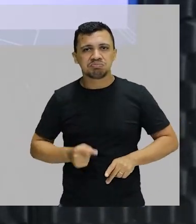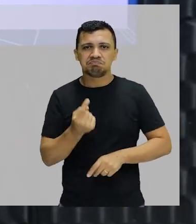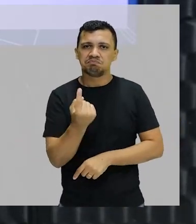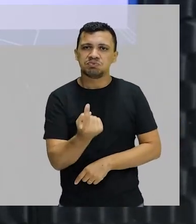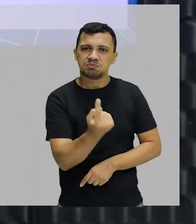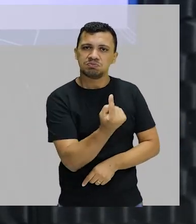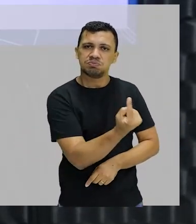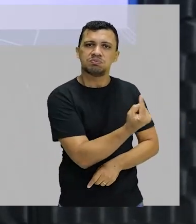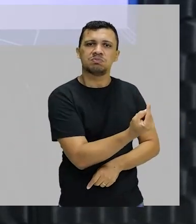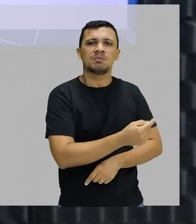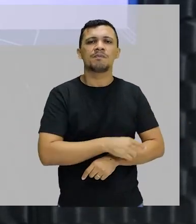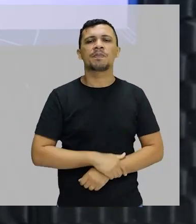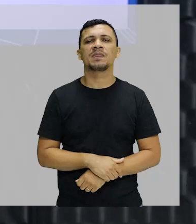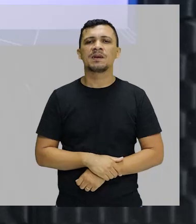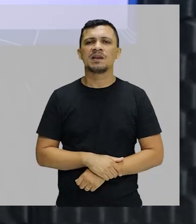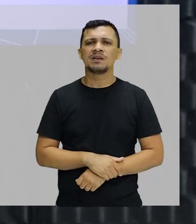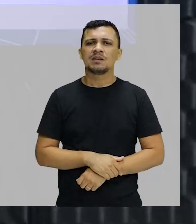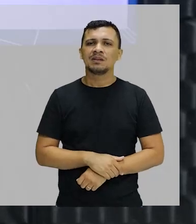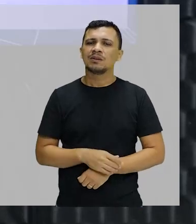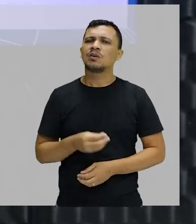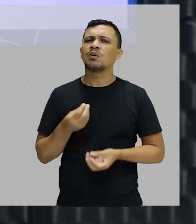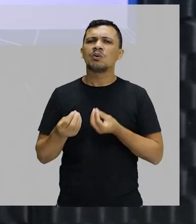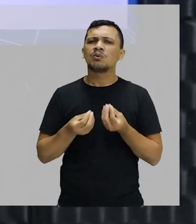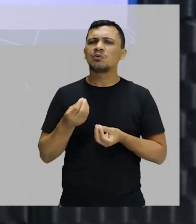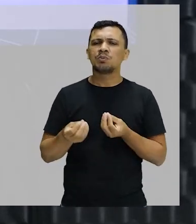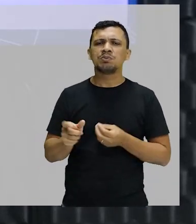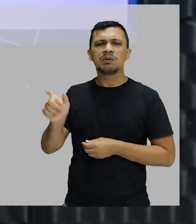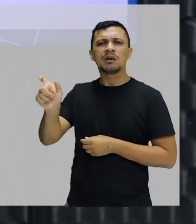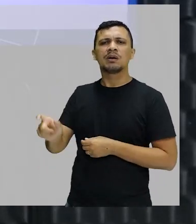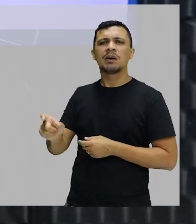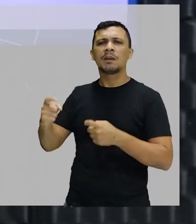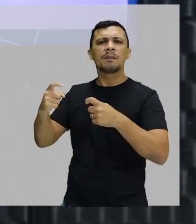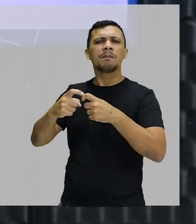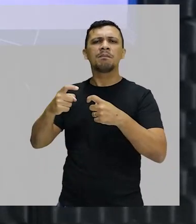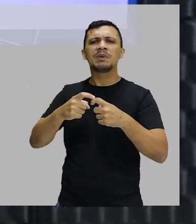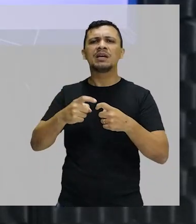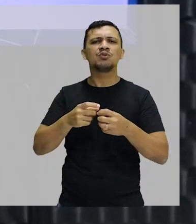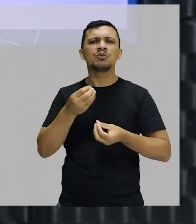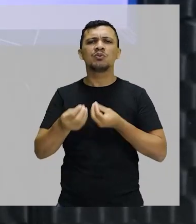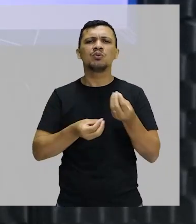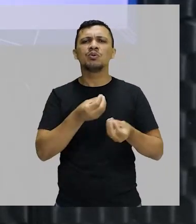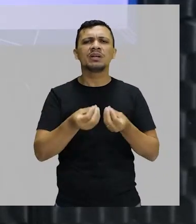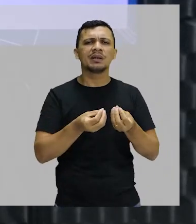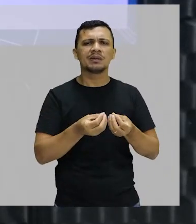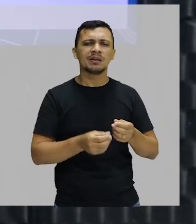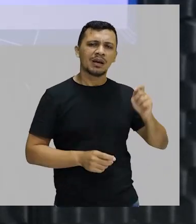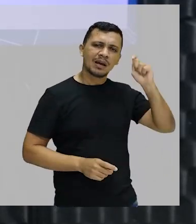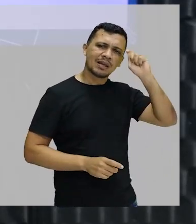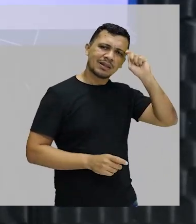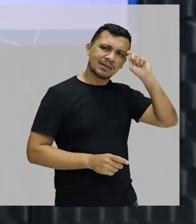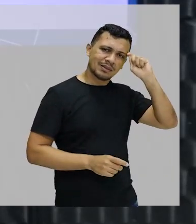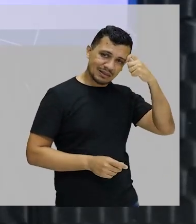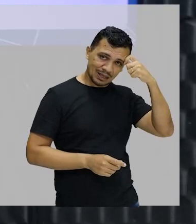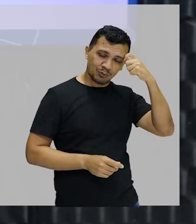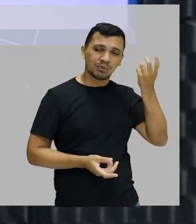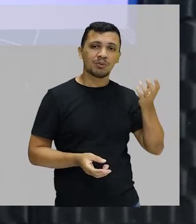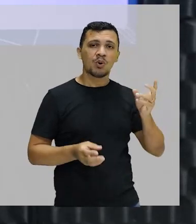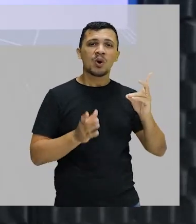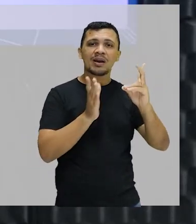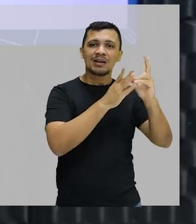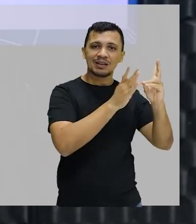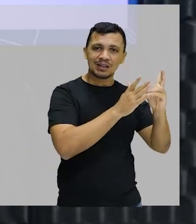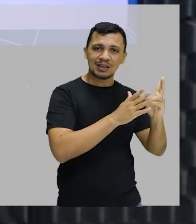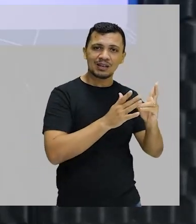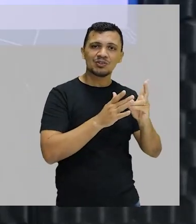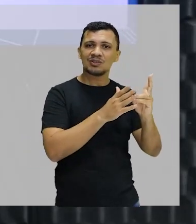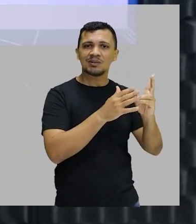as práticas defendidas pelo médico, havia a defesa da esterilização de negros e indígenas, exatamente isso que você está ouvindo. Esse